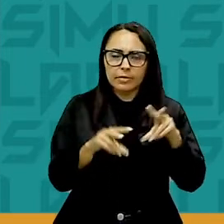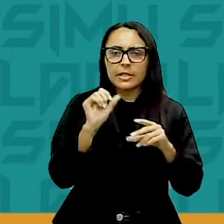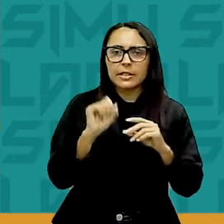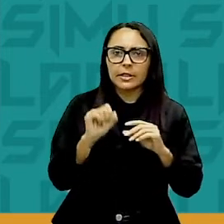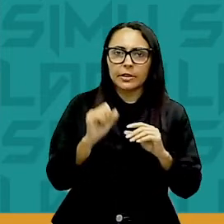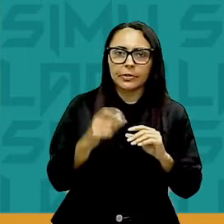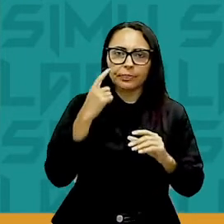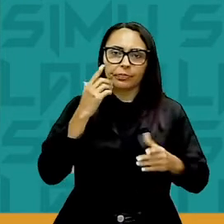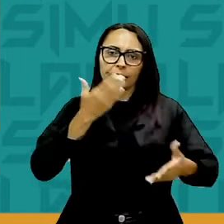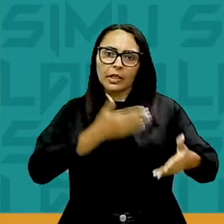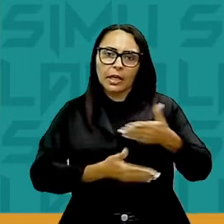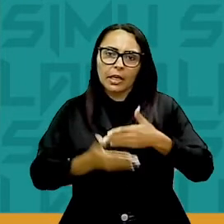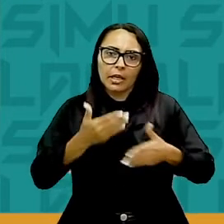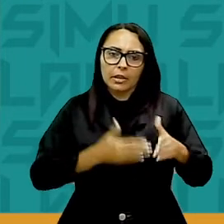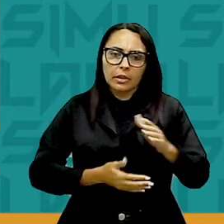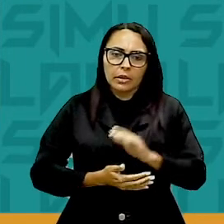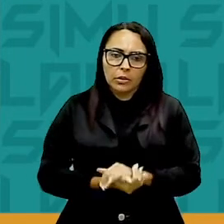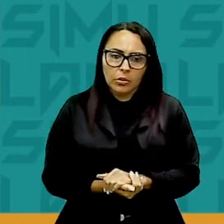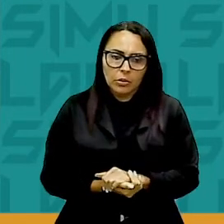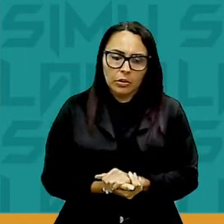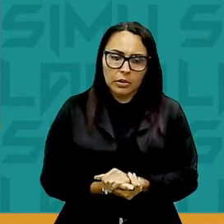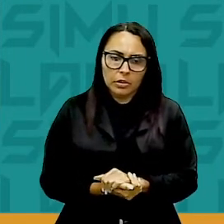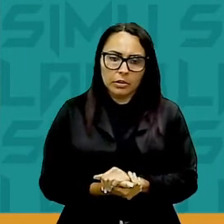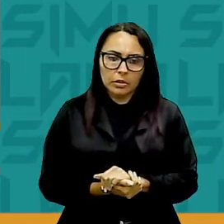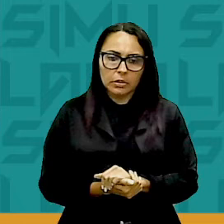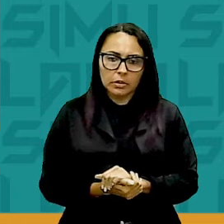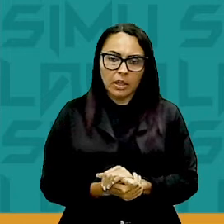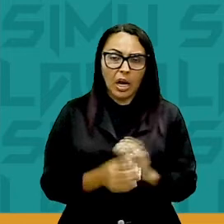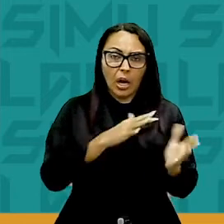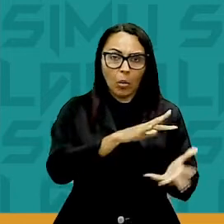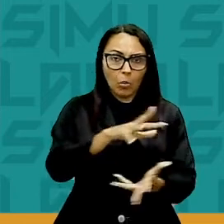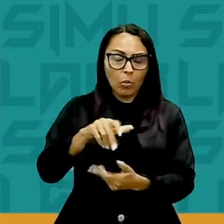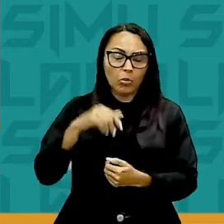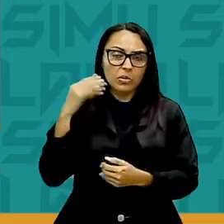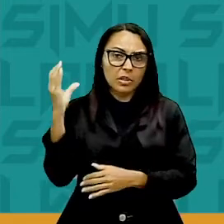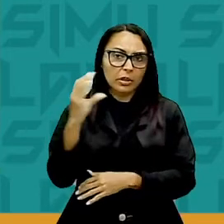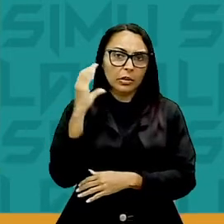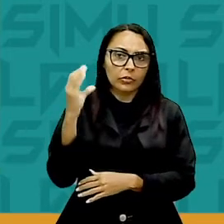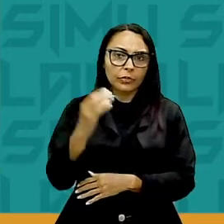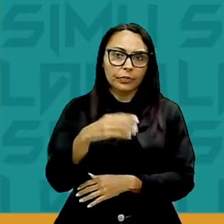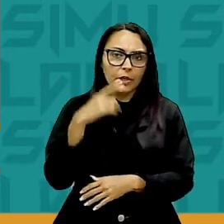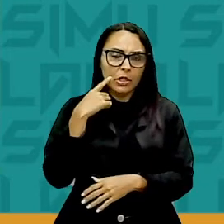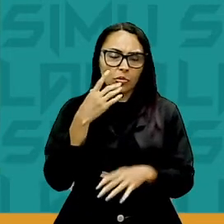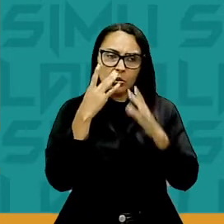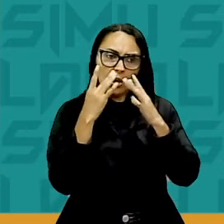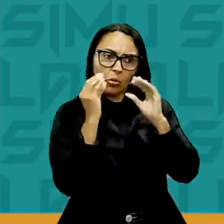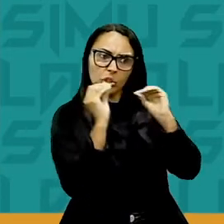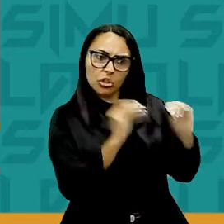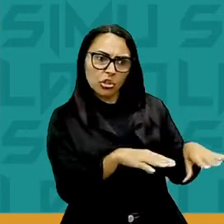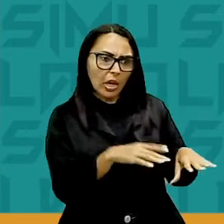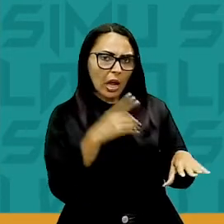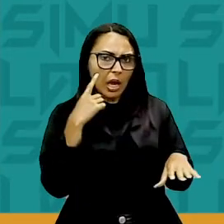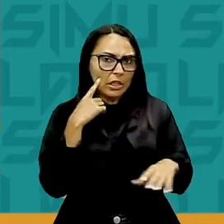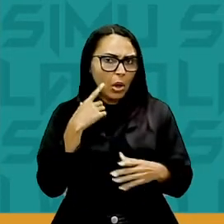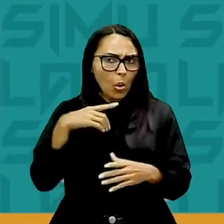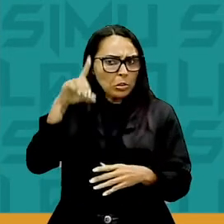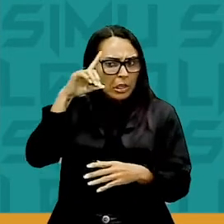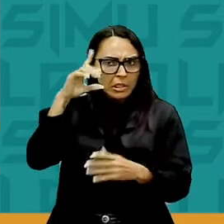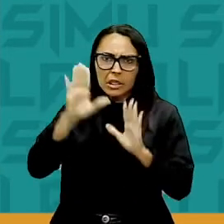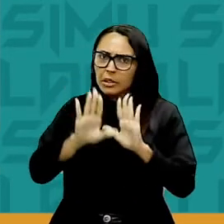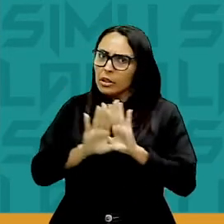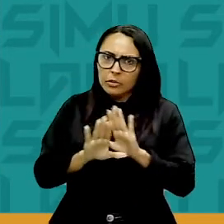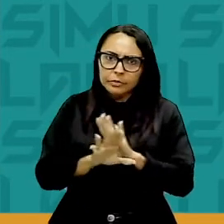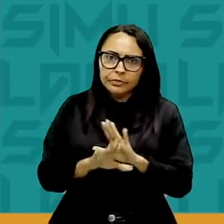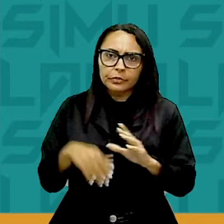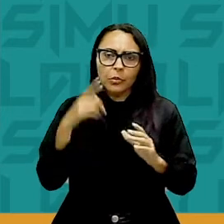em relação ao mundo científico, isso não descarta o senso comum, porque muitas